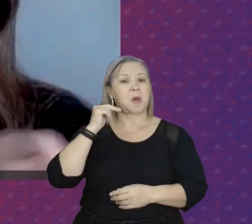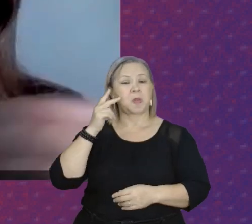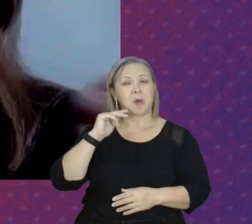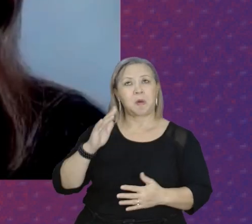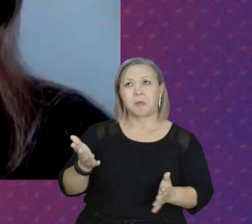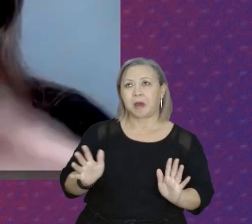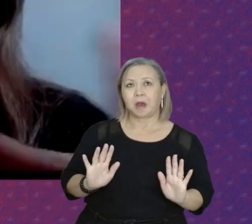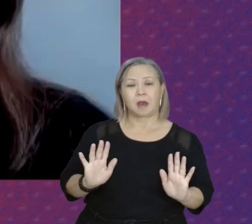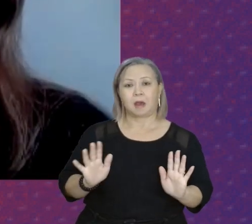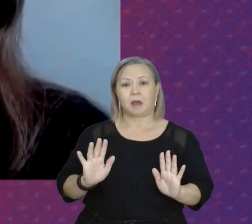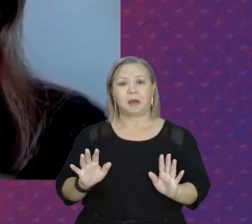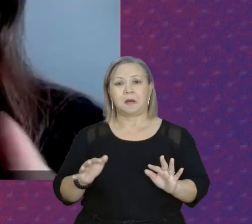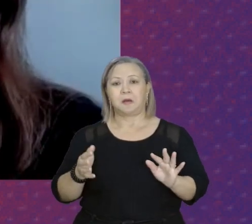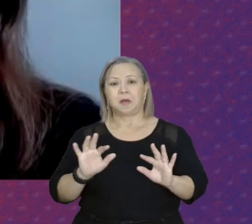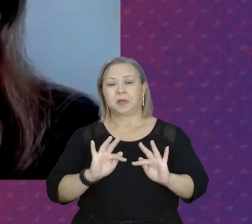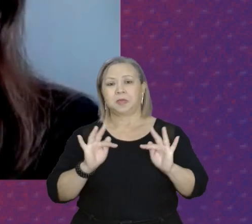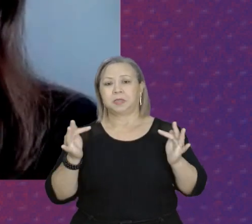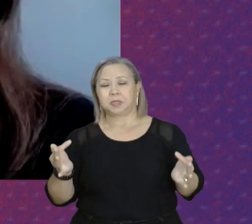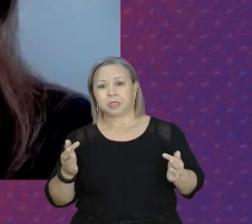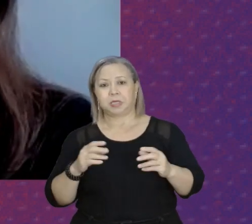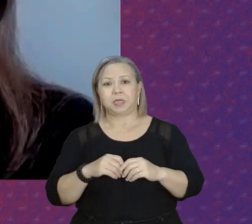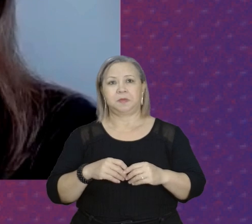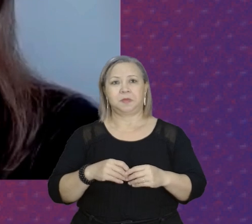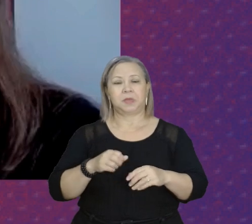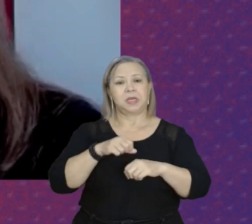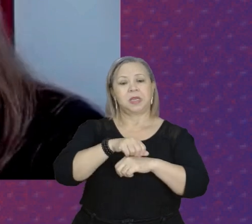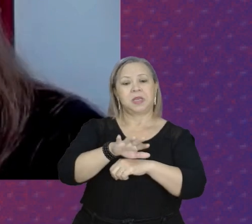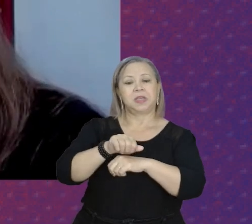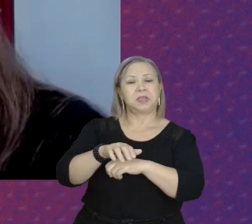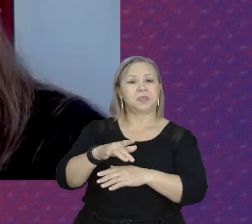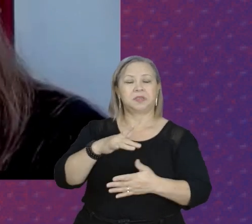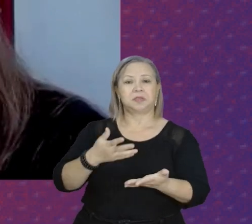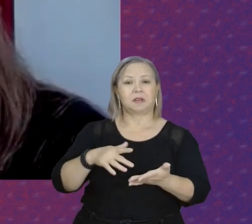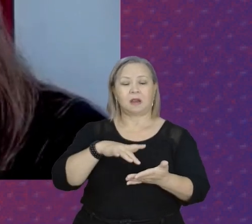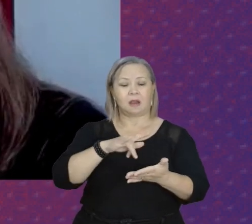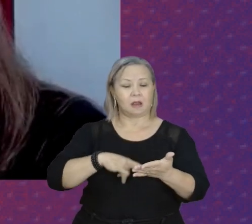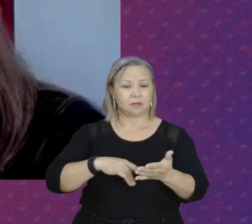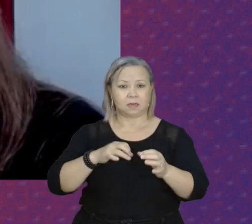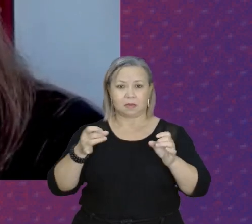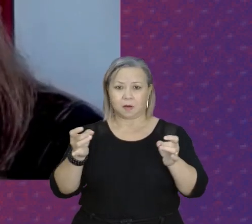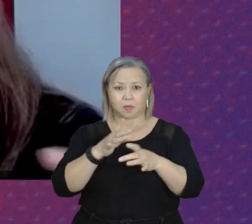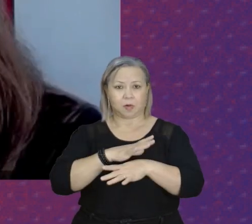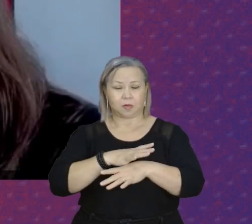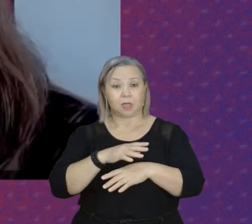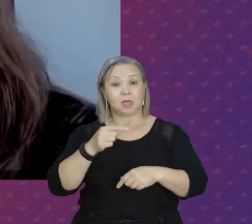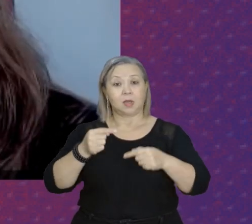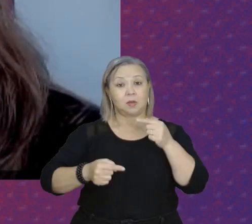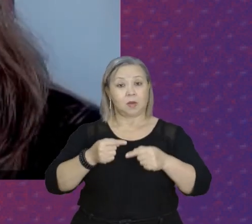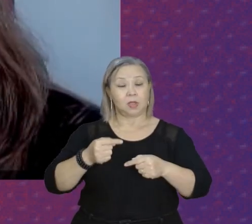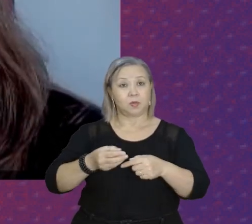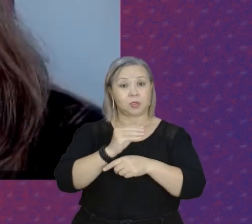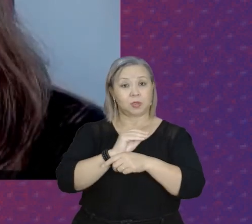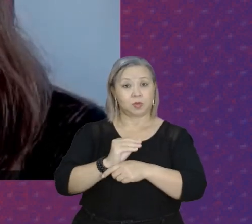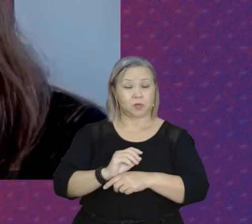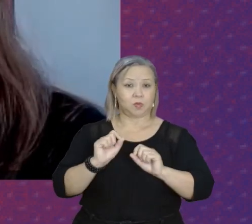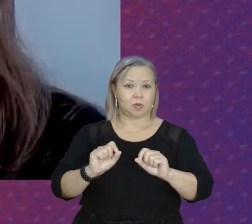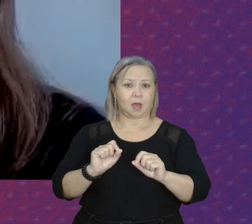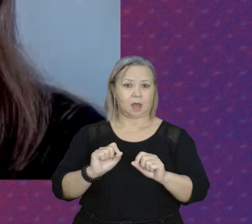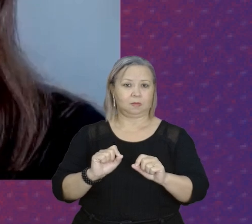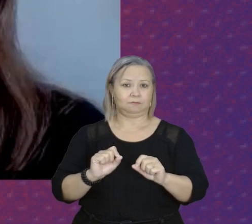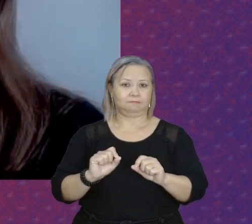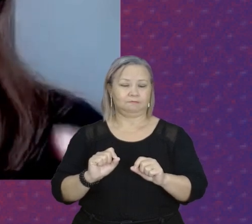indicar alguns desenhos, algumas receitas prontas, né? As políticas de cuidado, elas não são independentes da conjuntura,